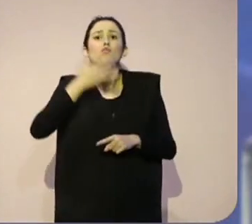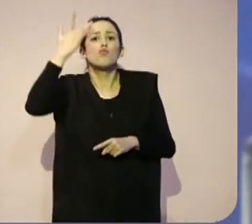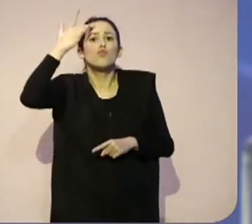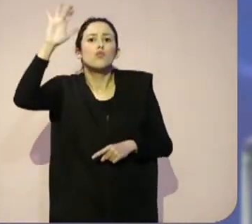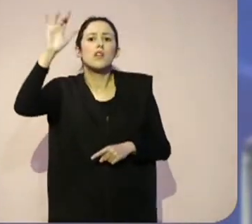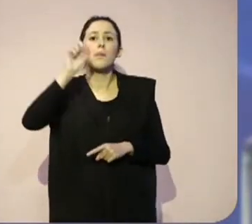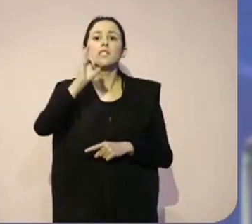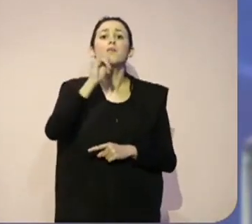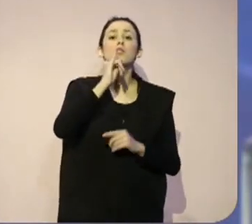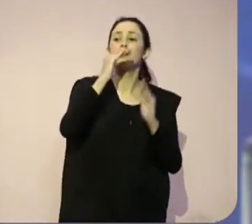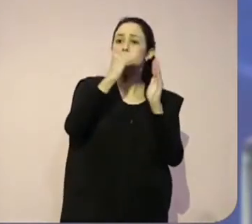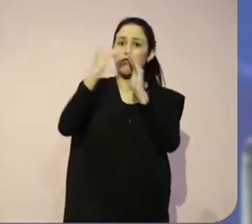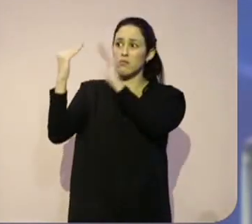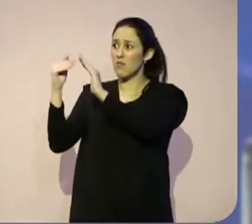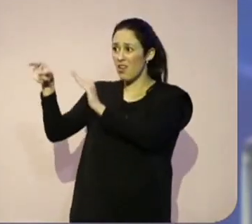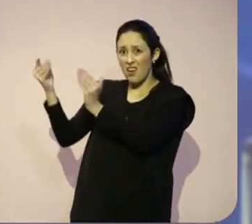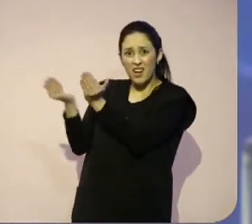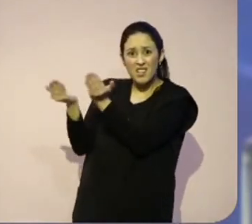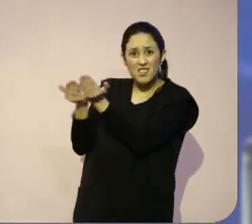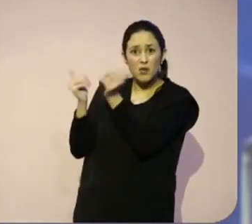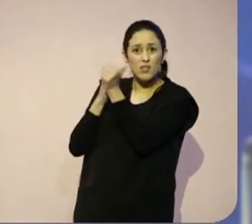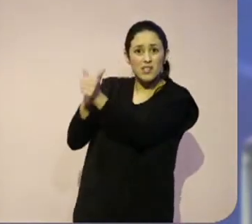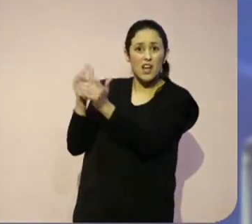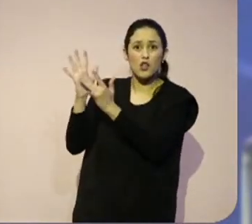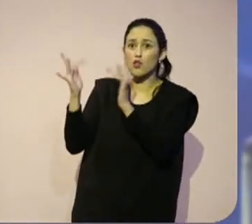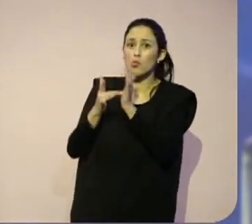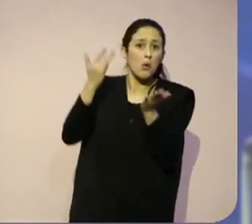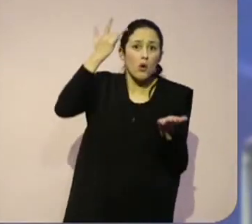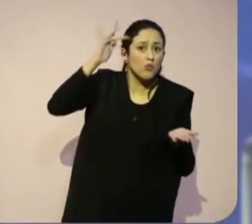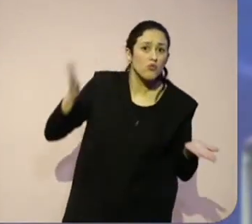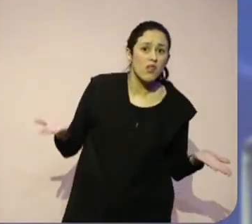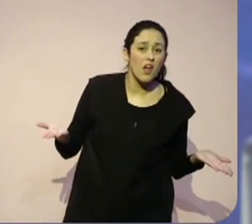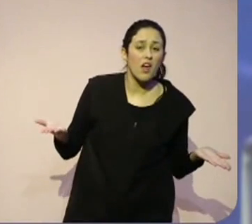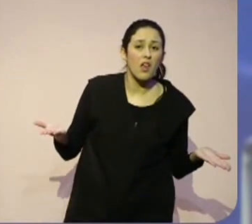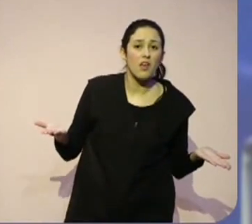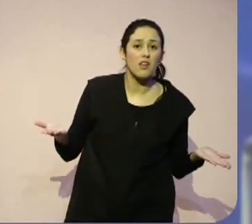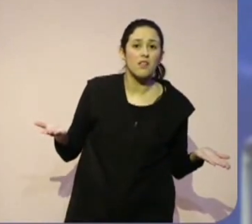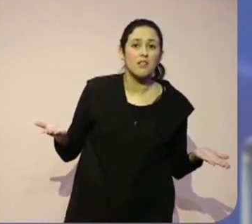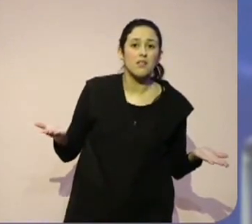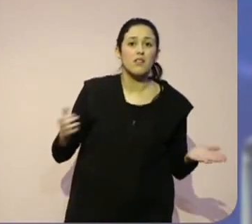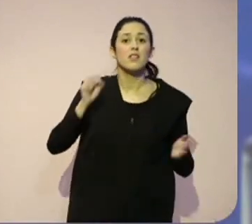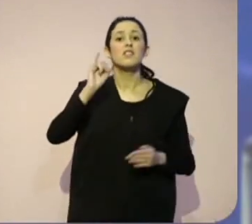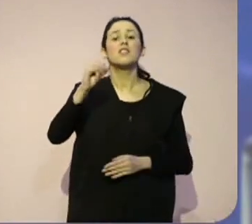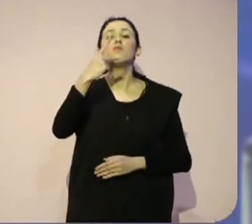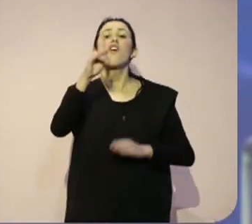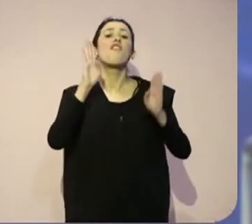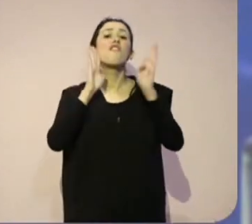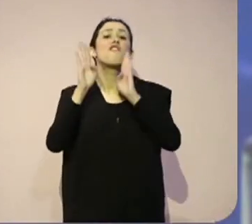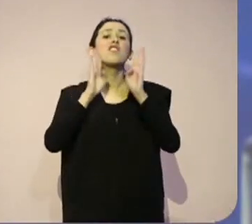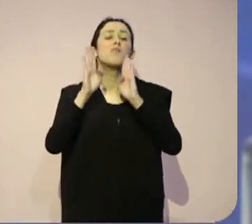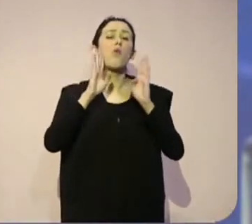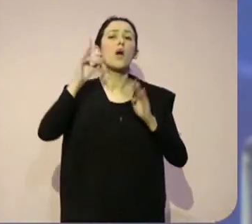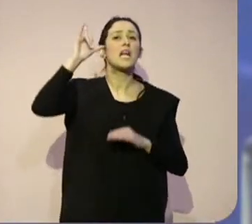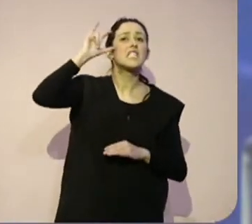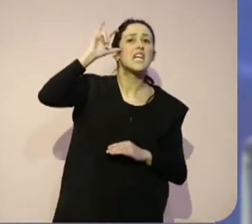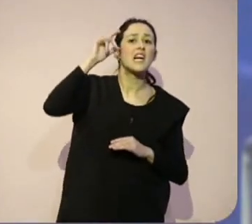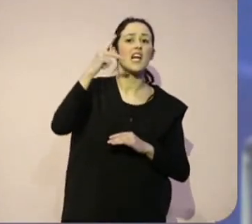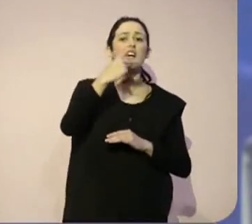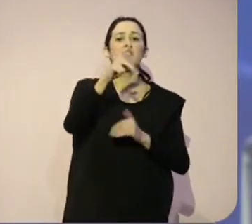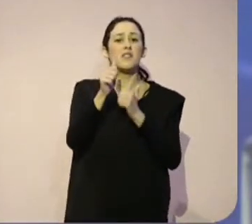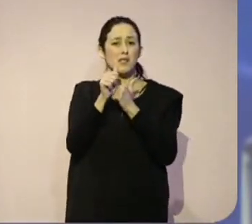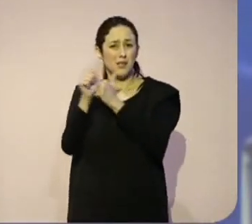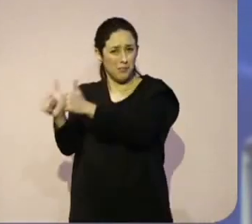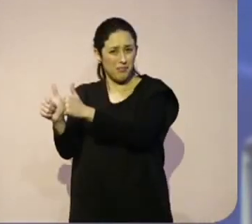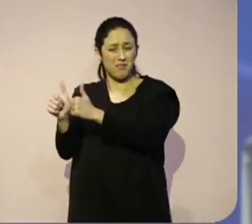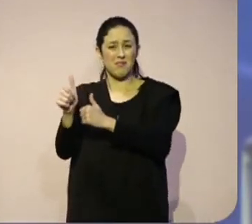vizinhos realmente seguem a Jesus. Você não sabe se os teus seguidores no Facebook, no Instagram, no YouTube,